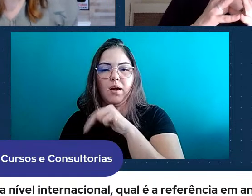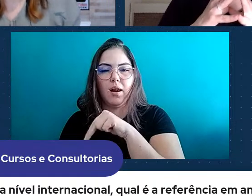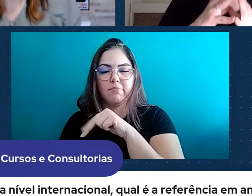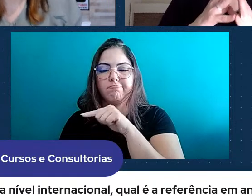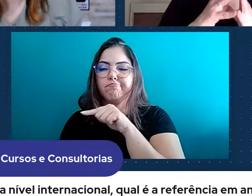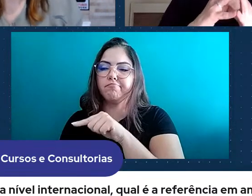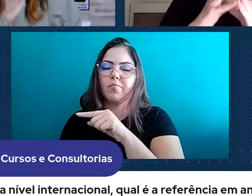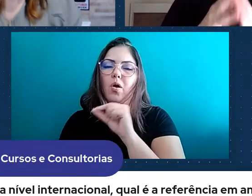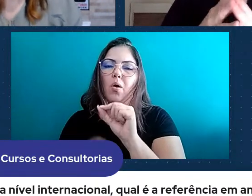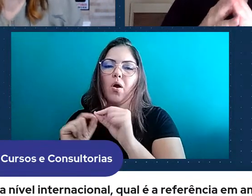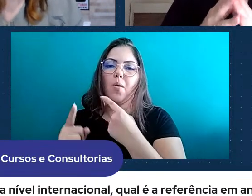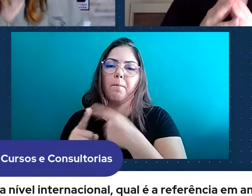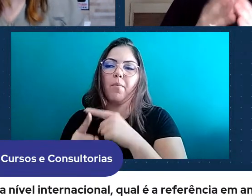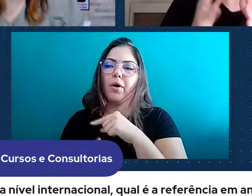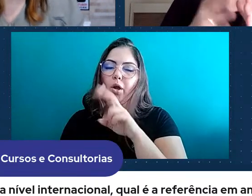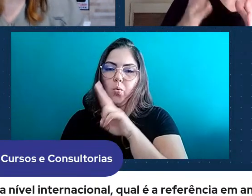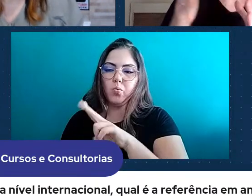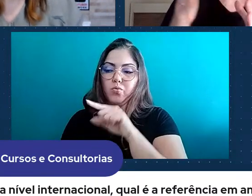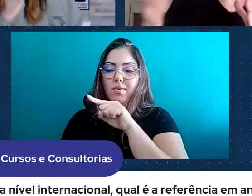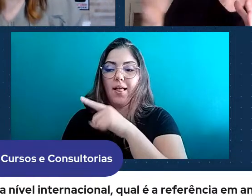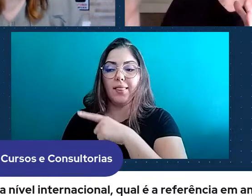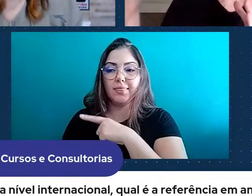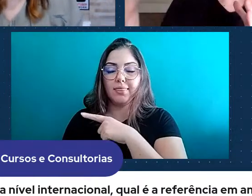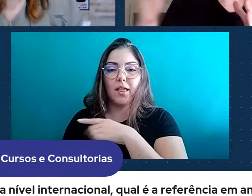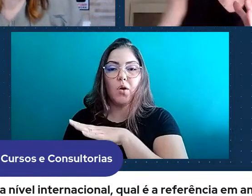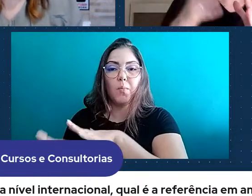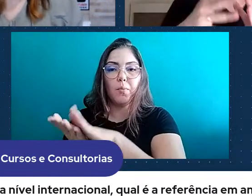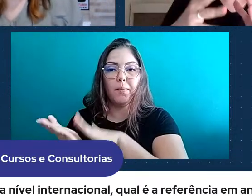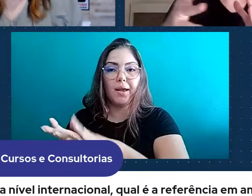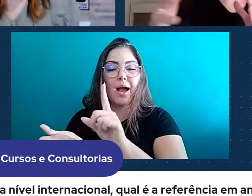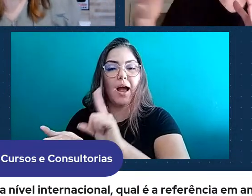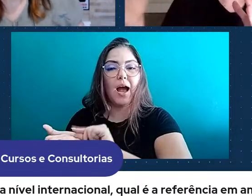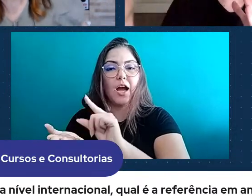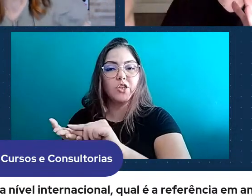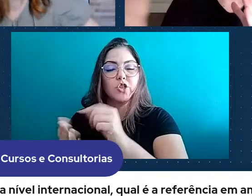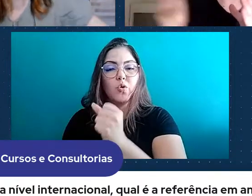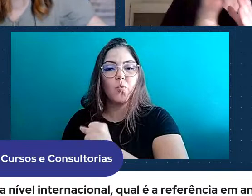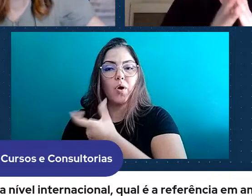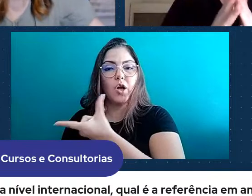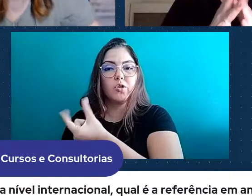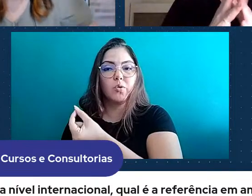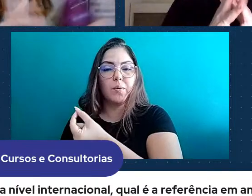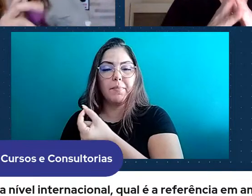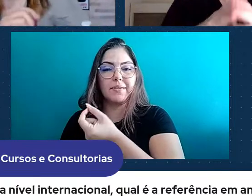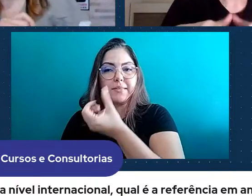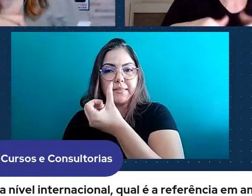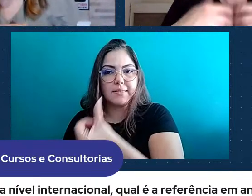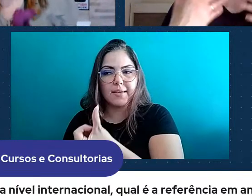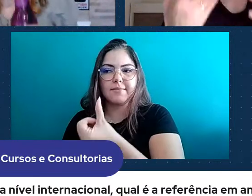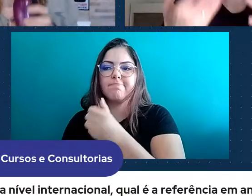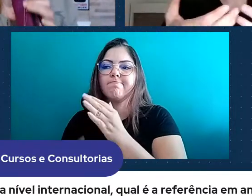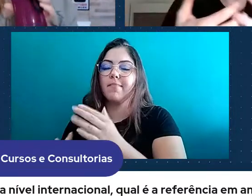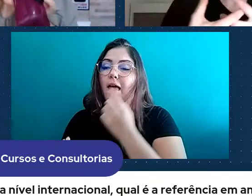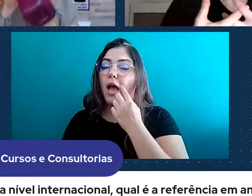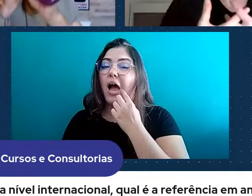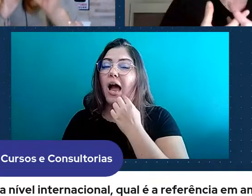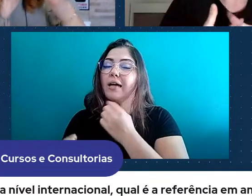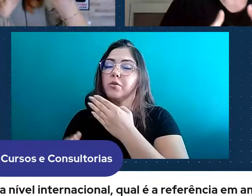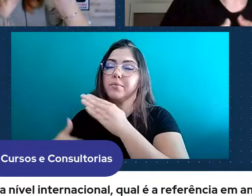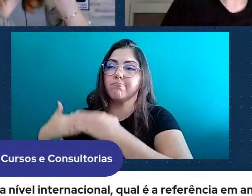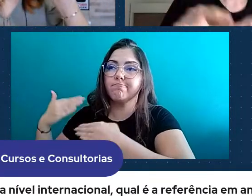um artigo que é de 2006, e desde então elas vêm trabalhando no refinamento, né, dessa análise. Ela tem,